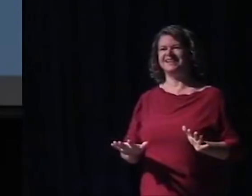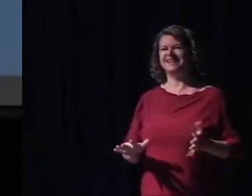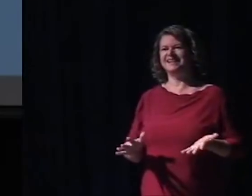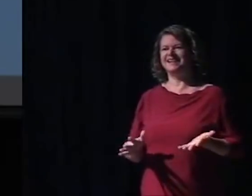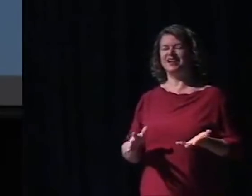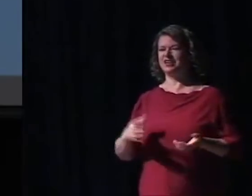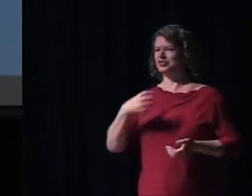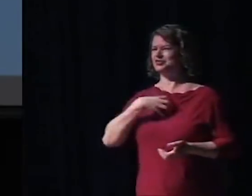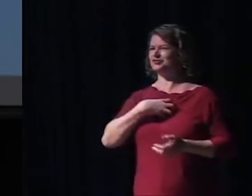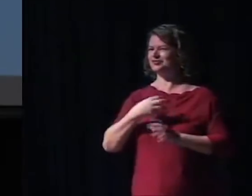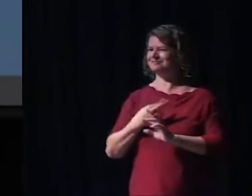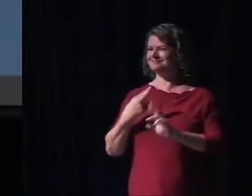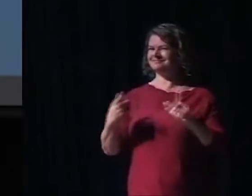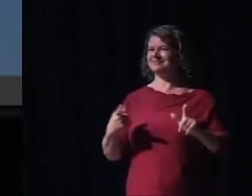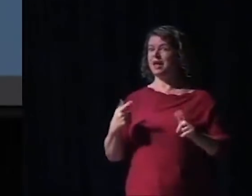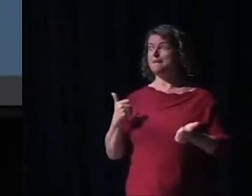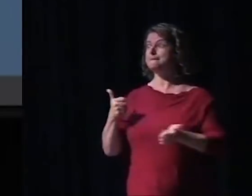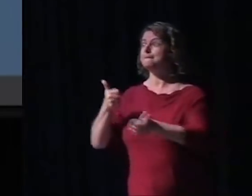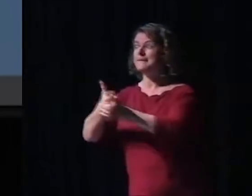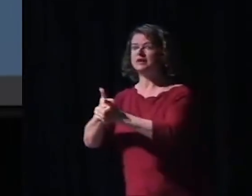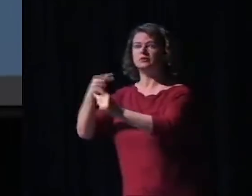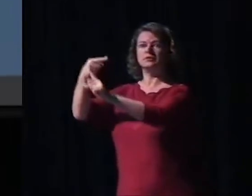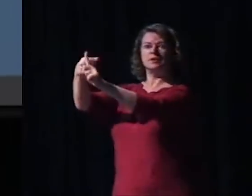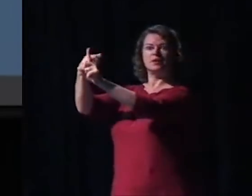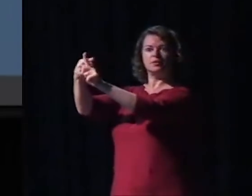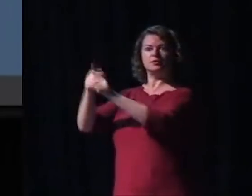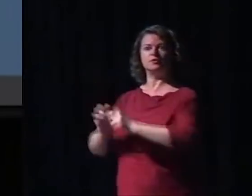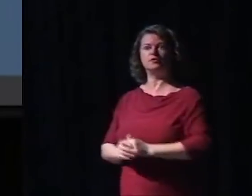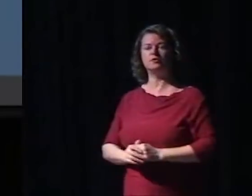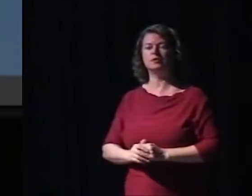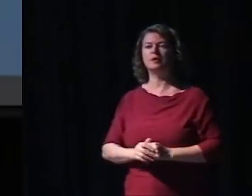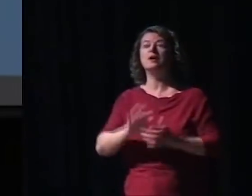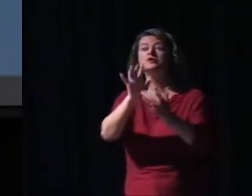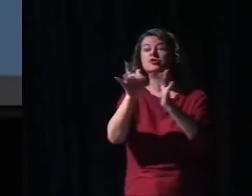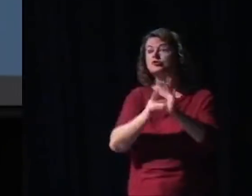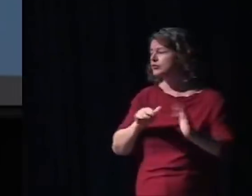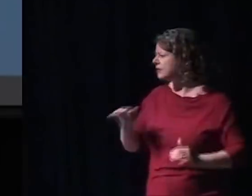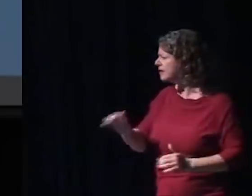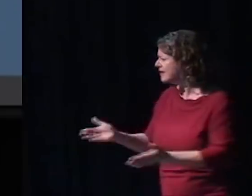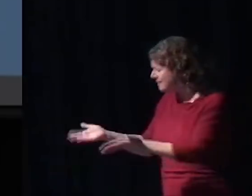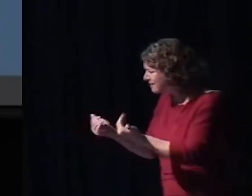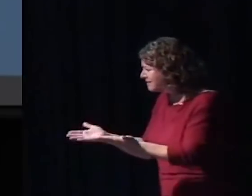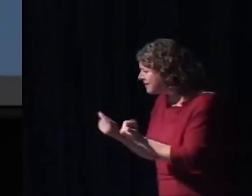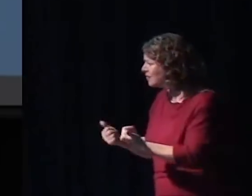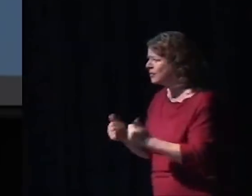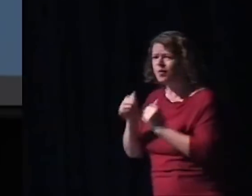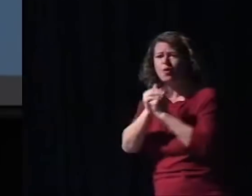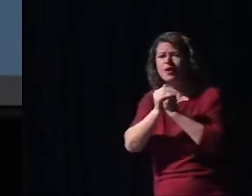da crucificação de Jesus, Jesus diz, vamos orar comigo uma hora, mas a carne vence e ele vai